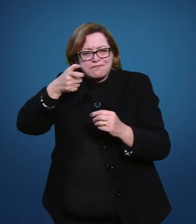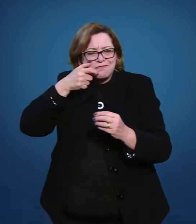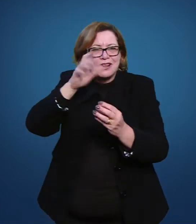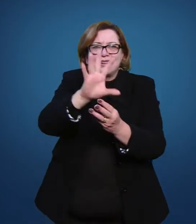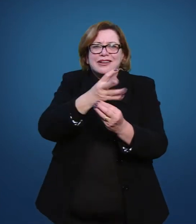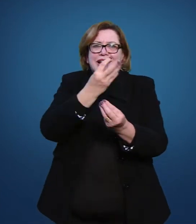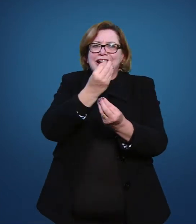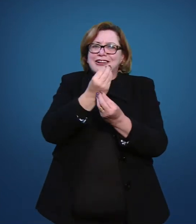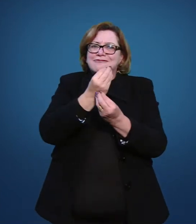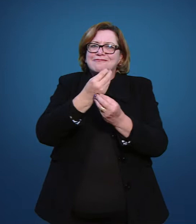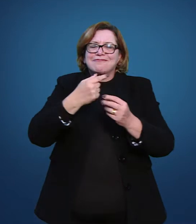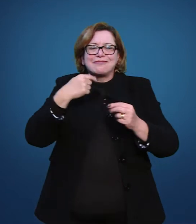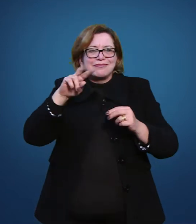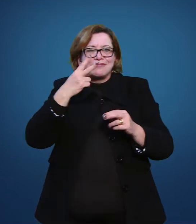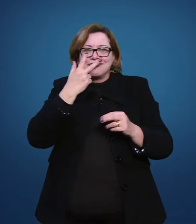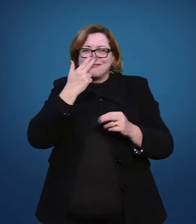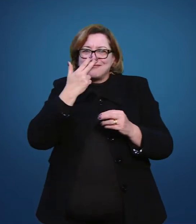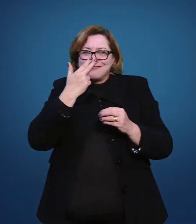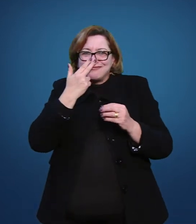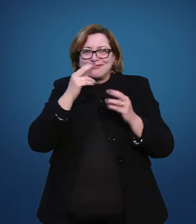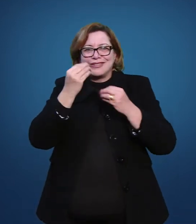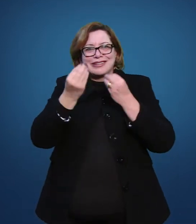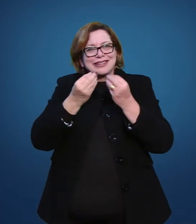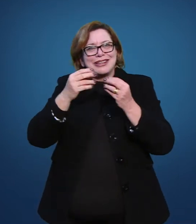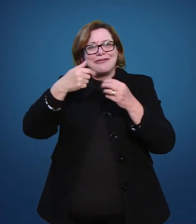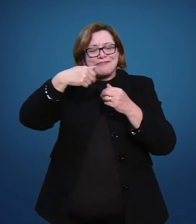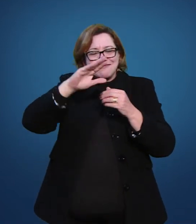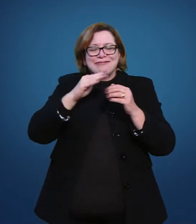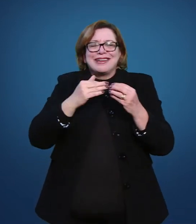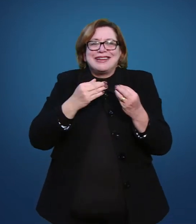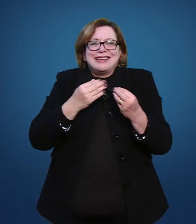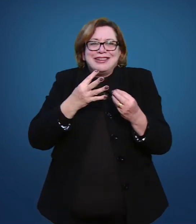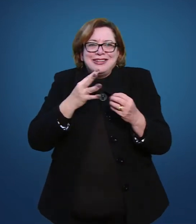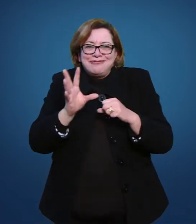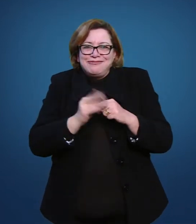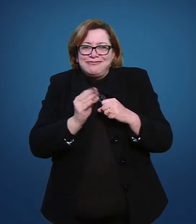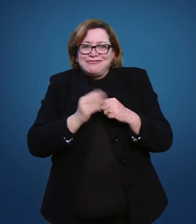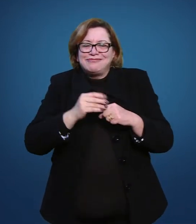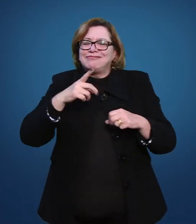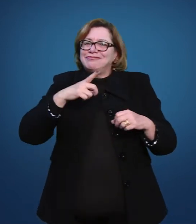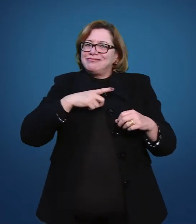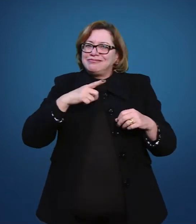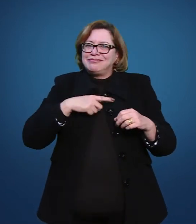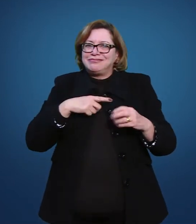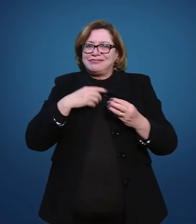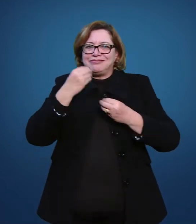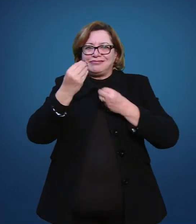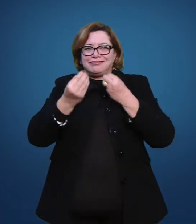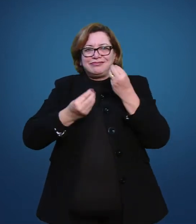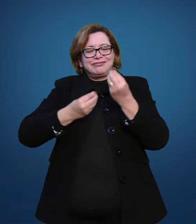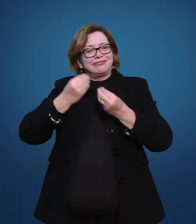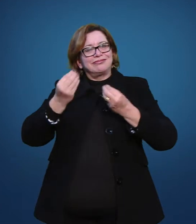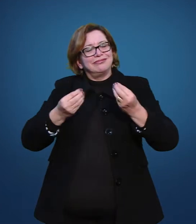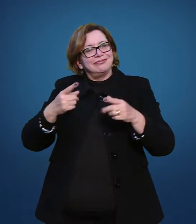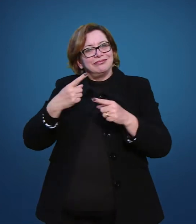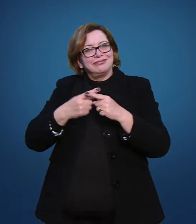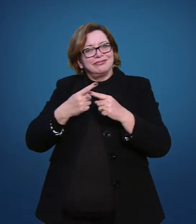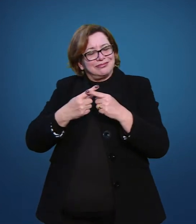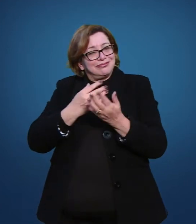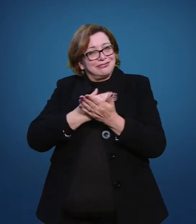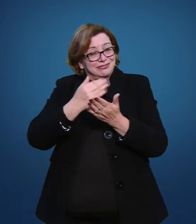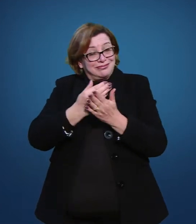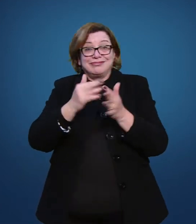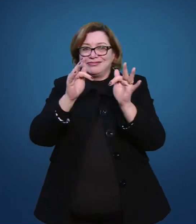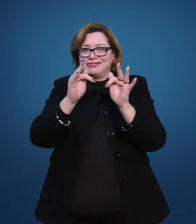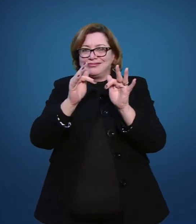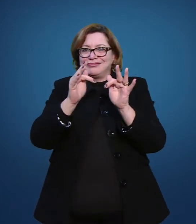maior é a sua familiaridade. Como eu coloquei anteriormente, o Bourdieu salienta que essa familiaridade também vem de casa,